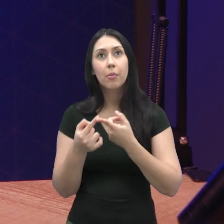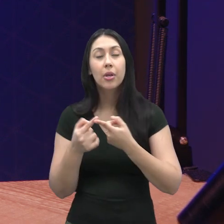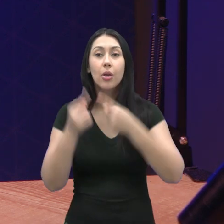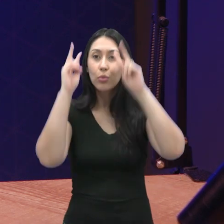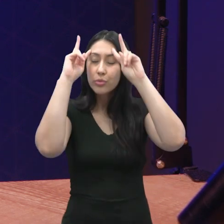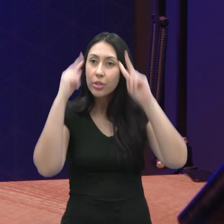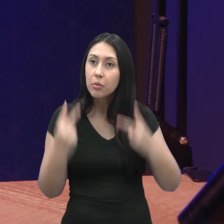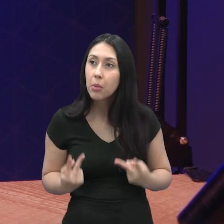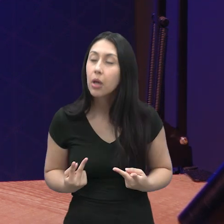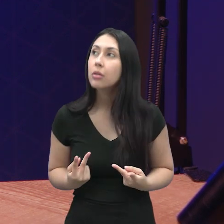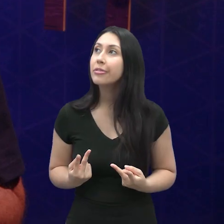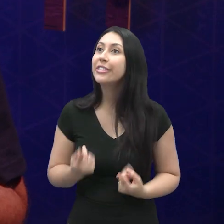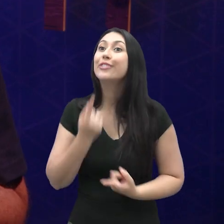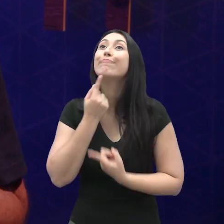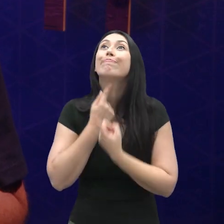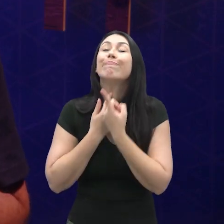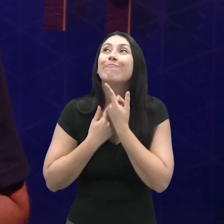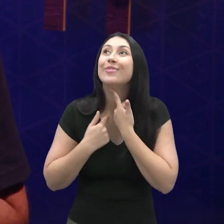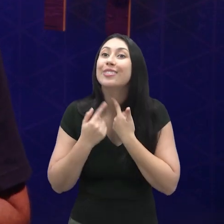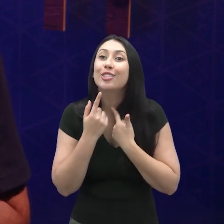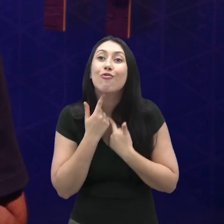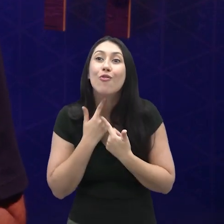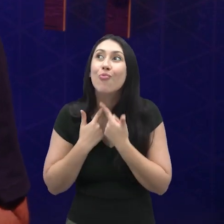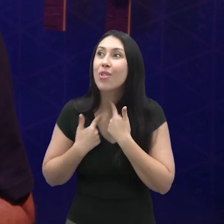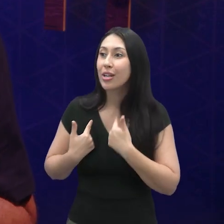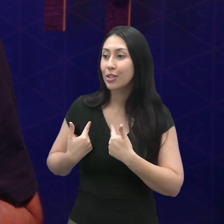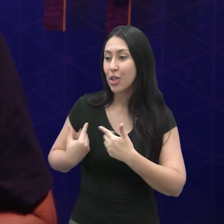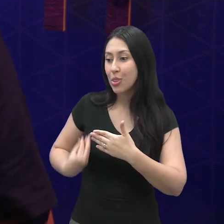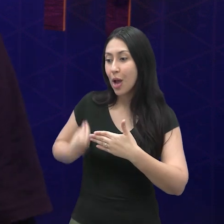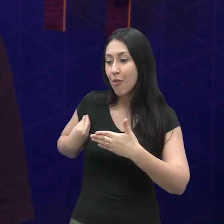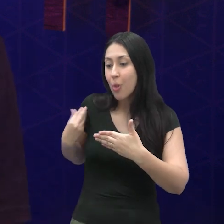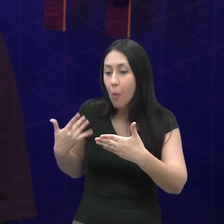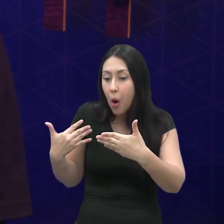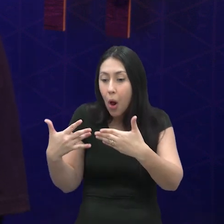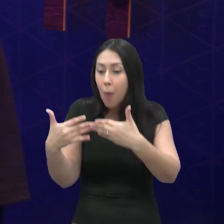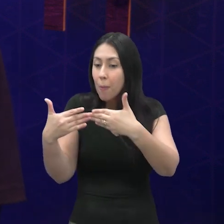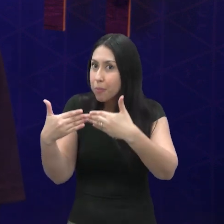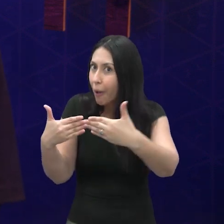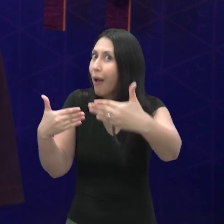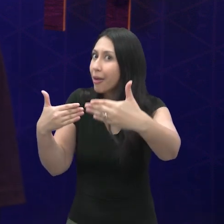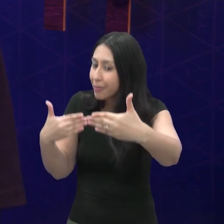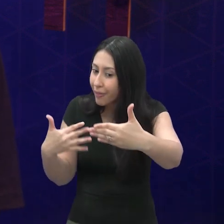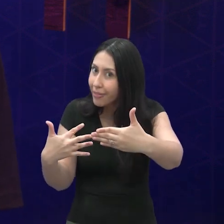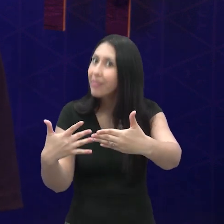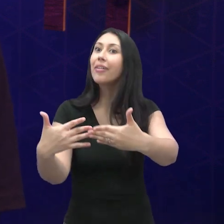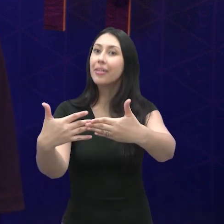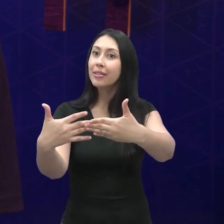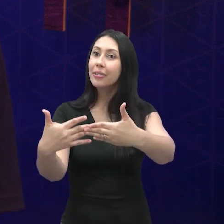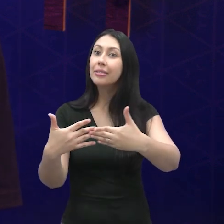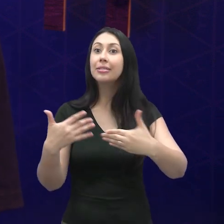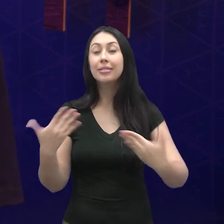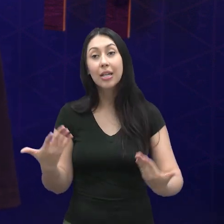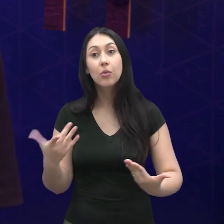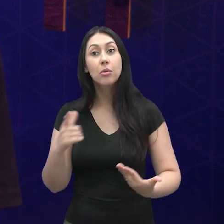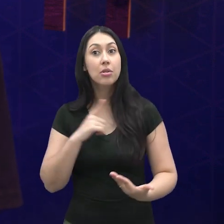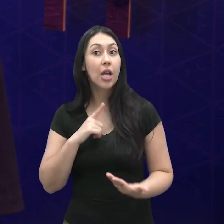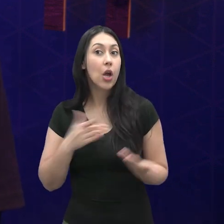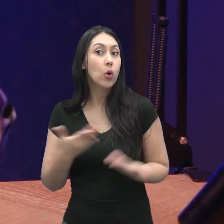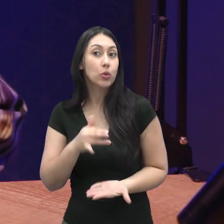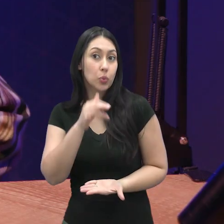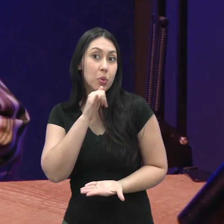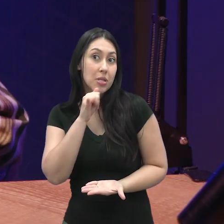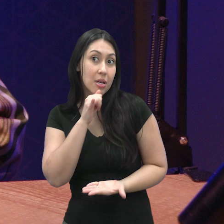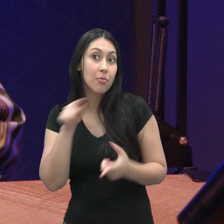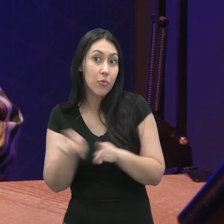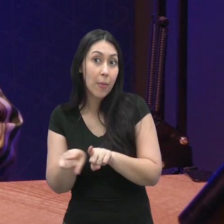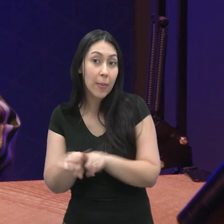sempre teve essa vontade de prolongar a vida. E aí temos exemplos contemporâneos disso.